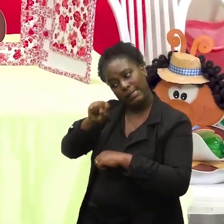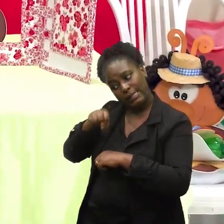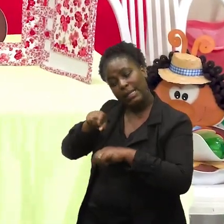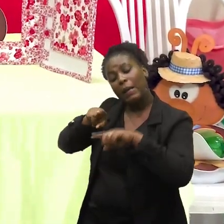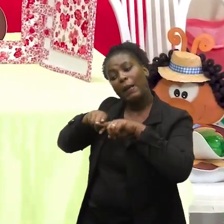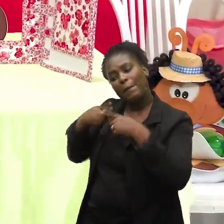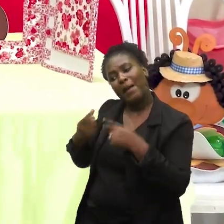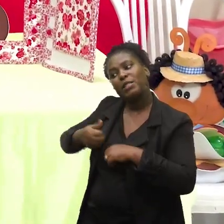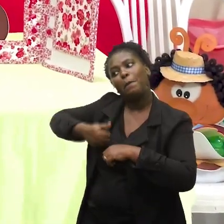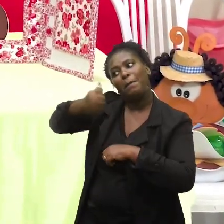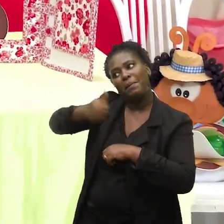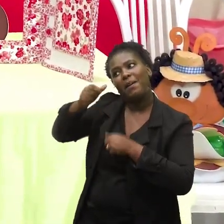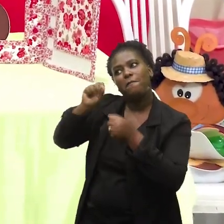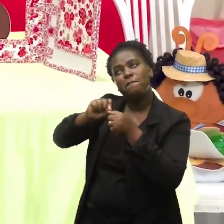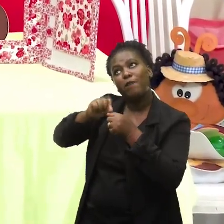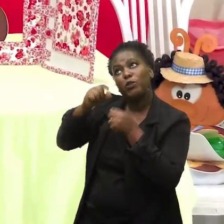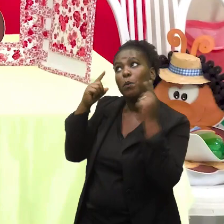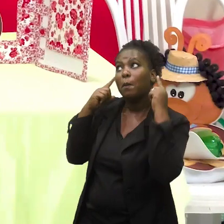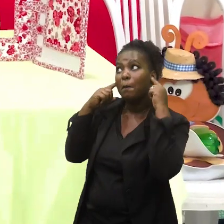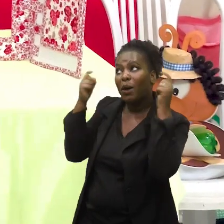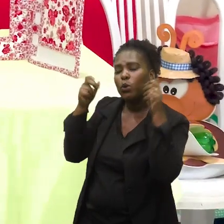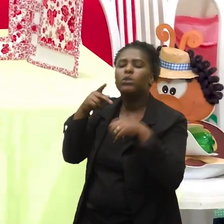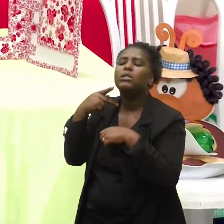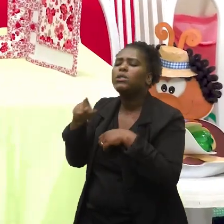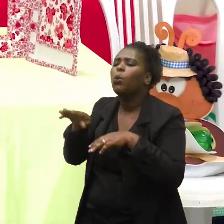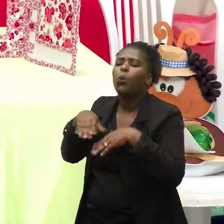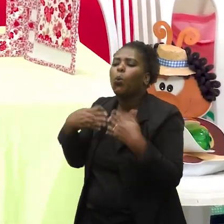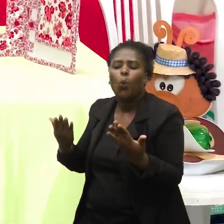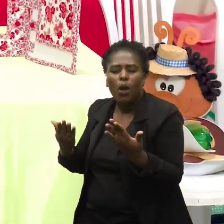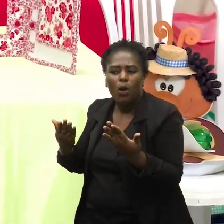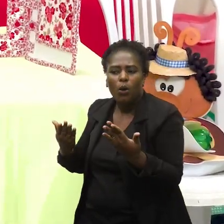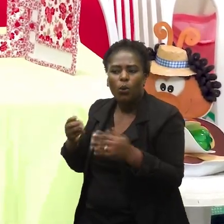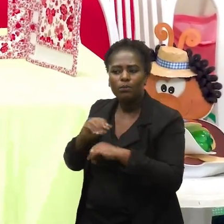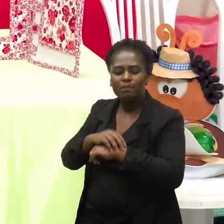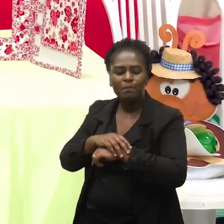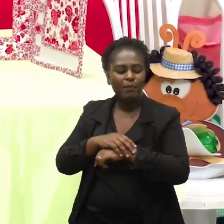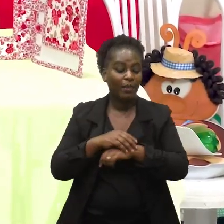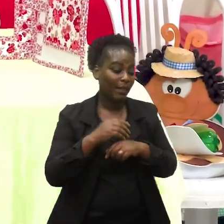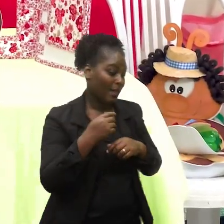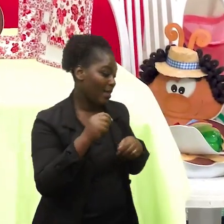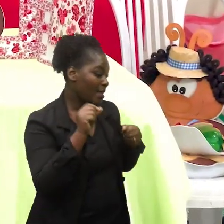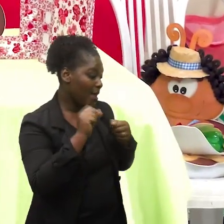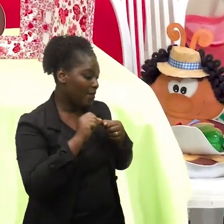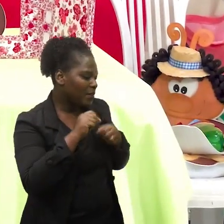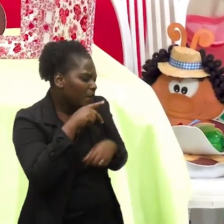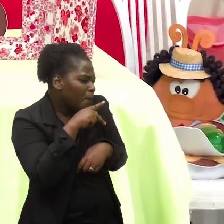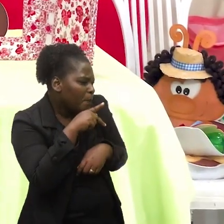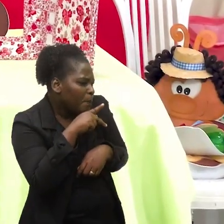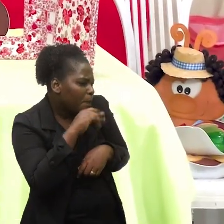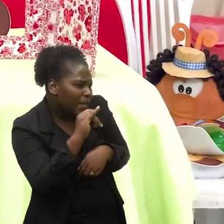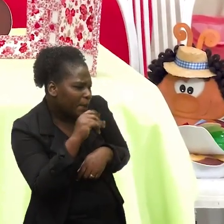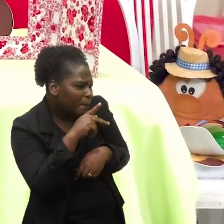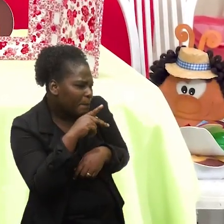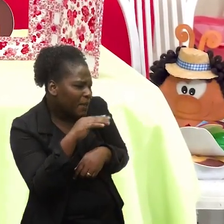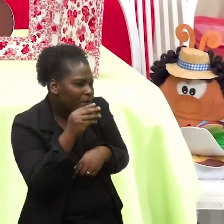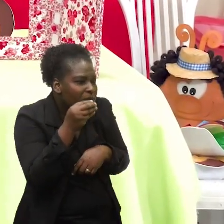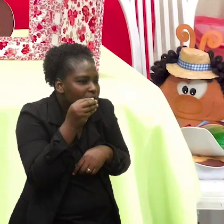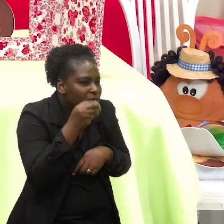faça o seu som, que eu tenho muito medo de noite. Aí ele fez: ui, ui, ui,